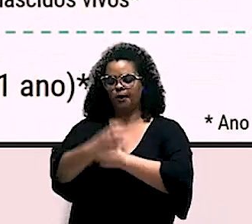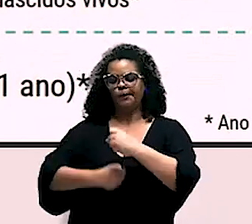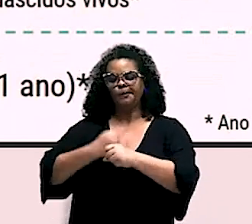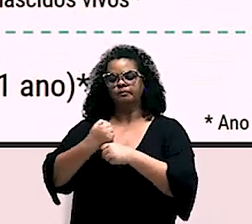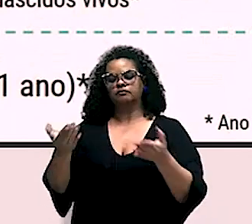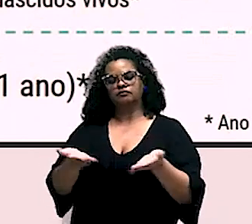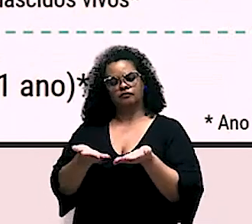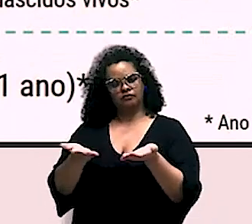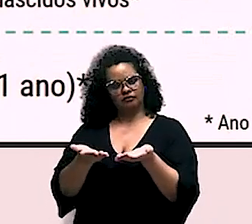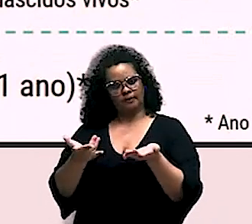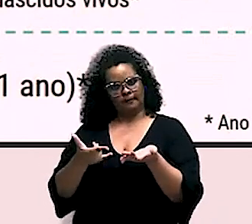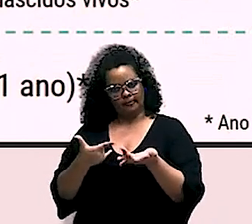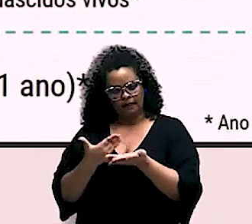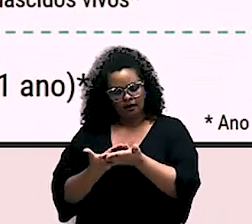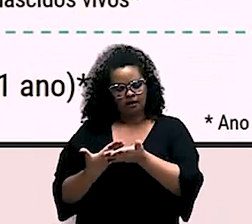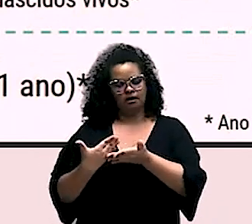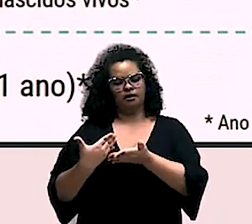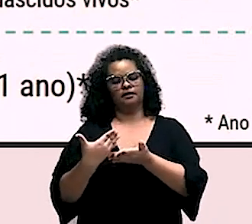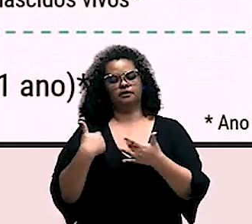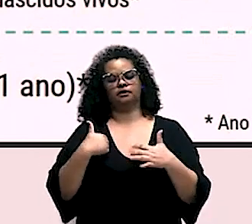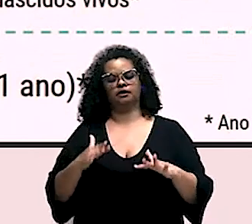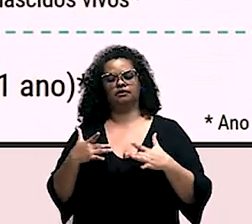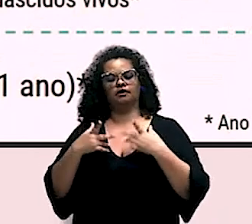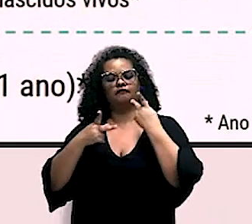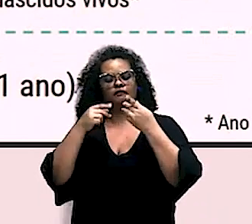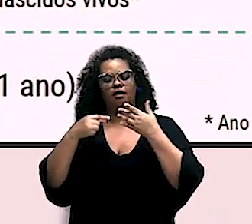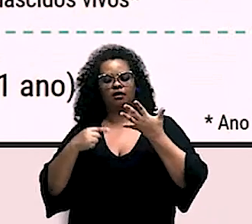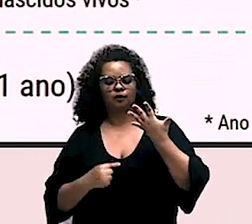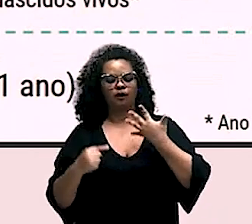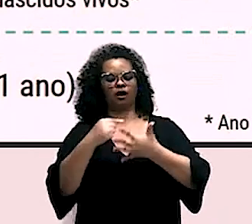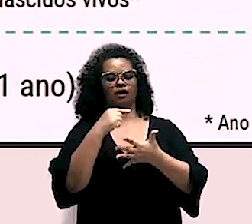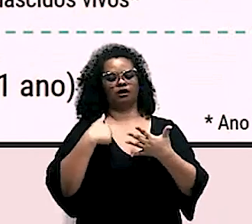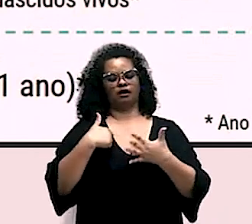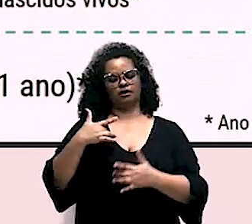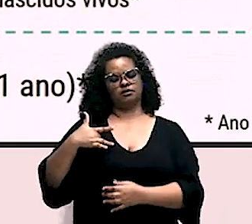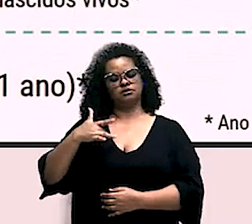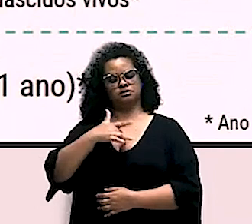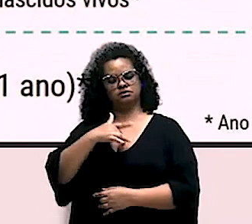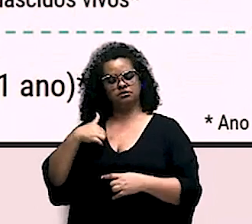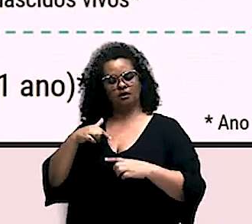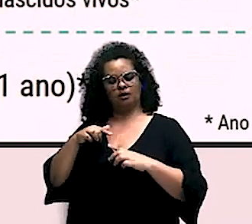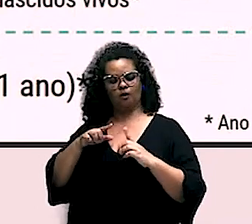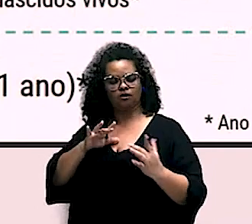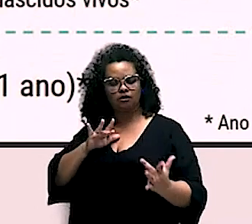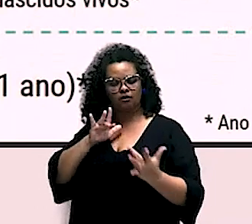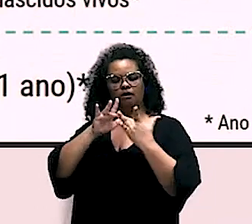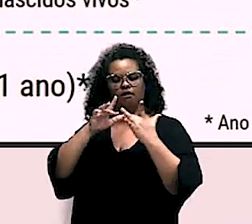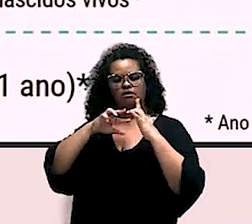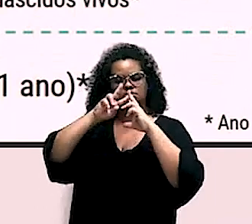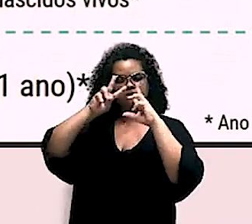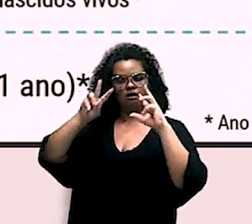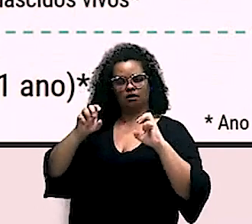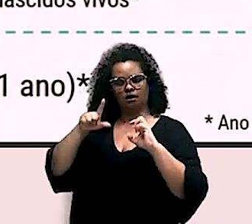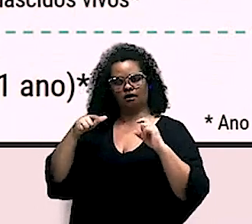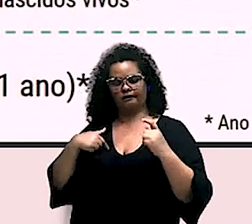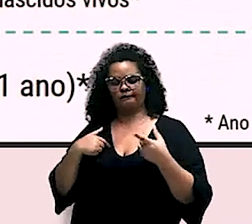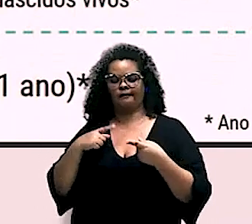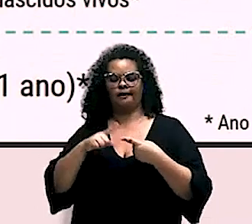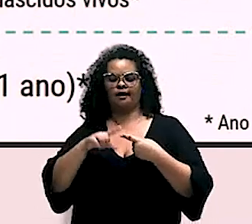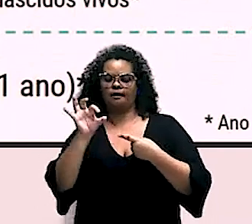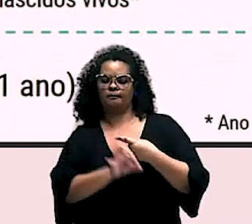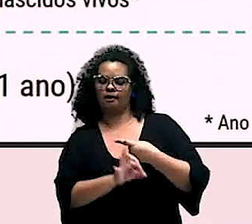para falar um pouquinho dos indicadores de saúde relacionados ao tema, né, que os principais são da taxa de